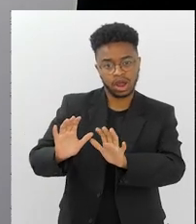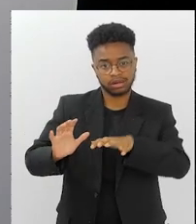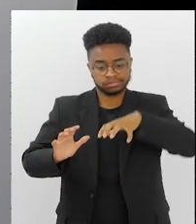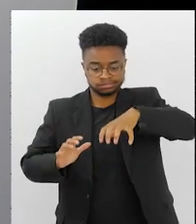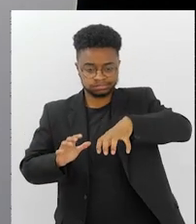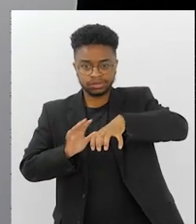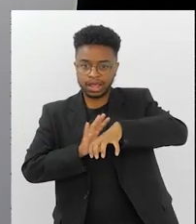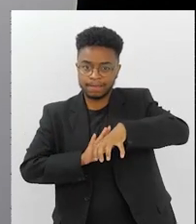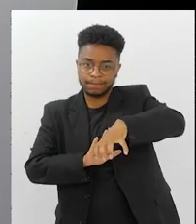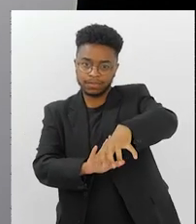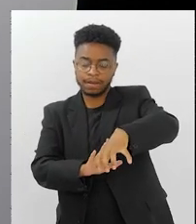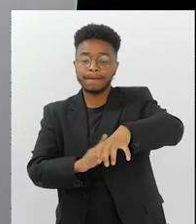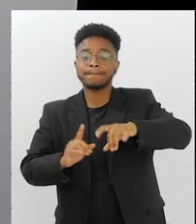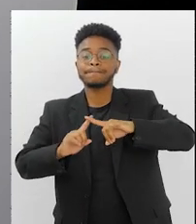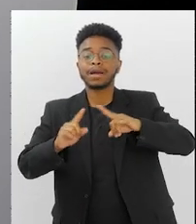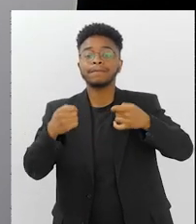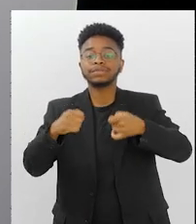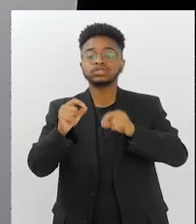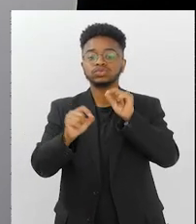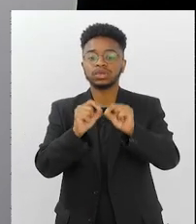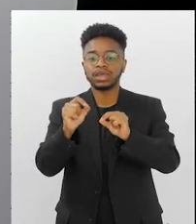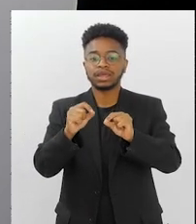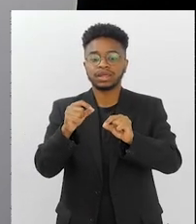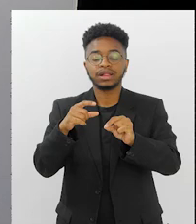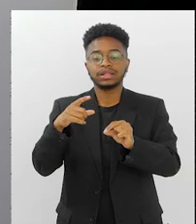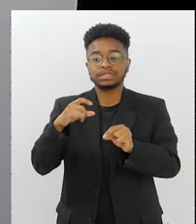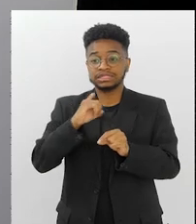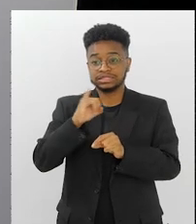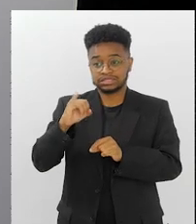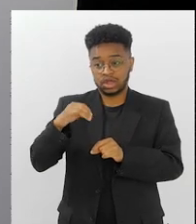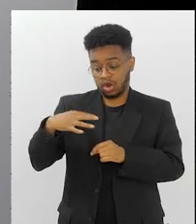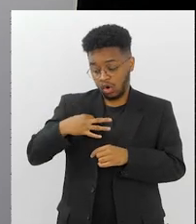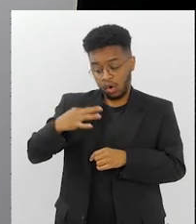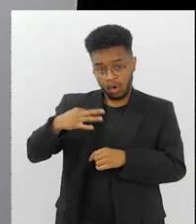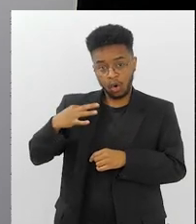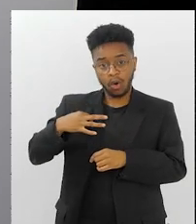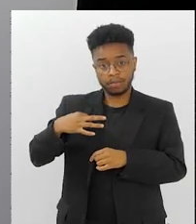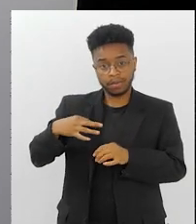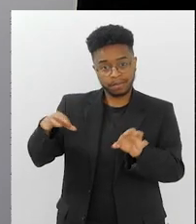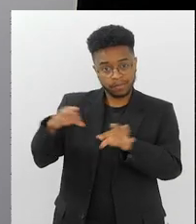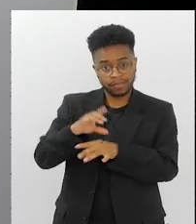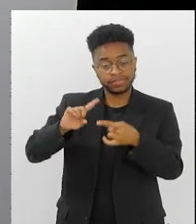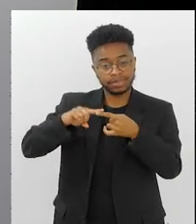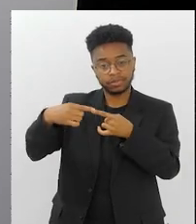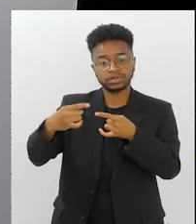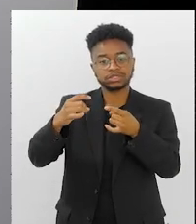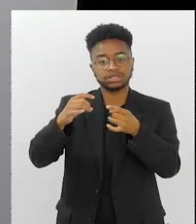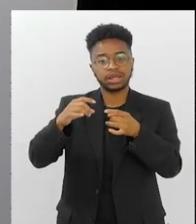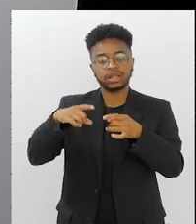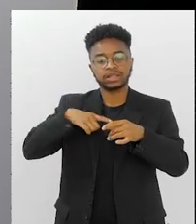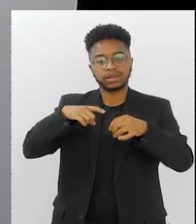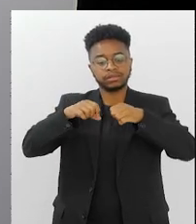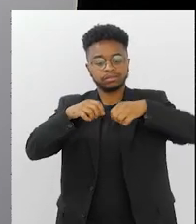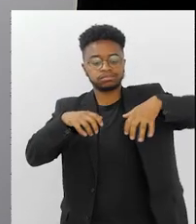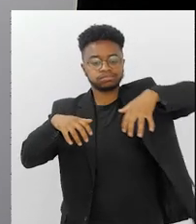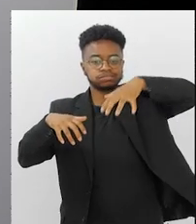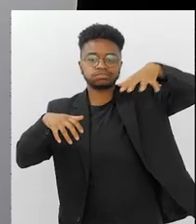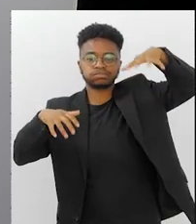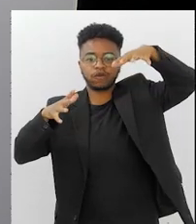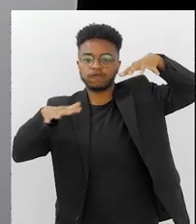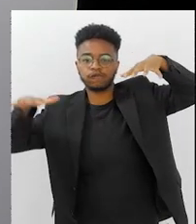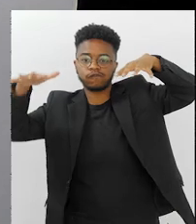era para escondid que seriam balões que a gente ia isar cada roupa dessa e soltar e as roupas iam embora no final